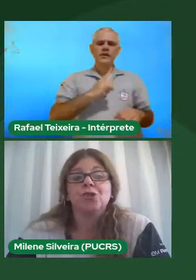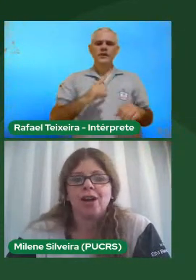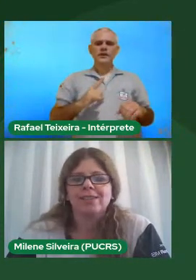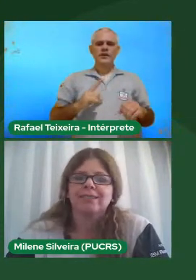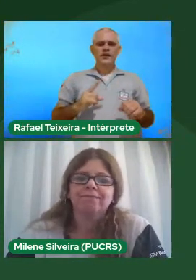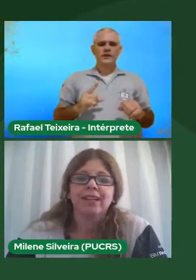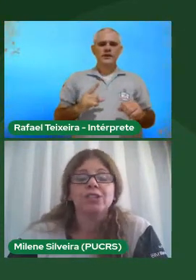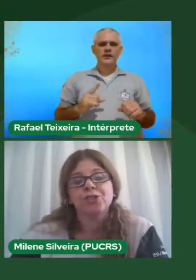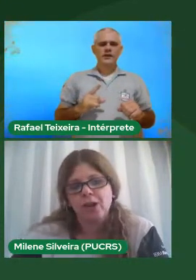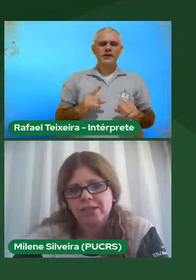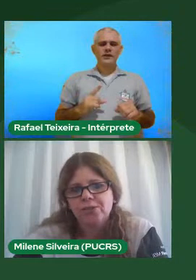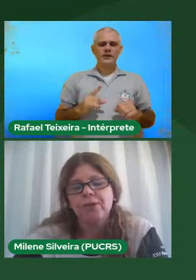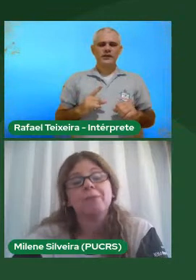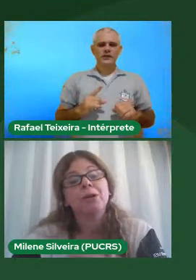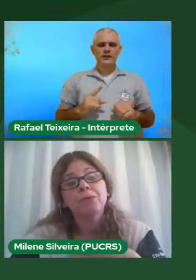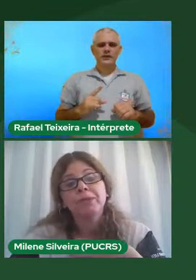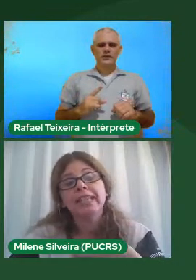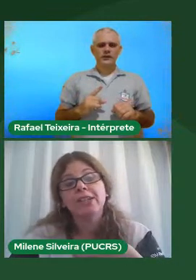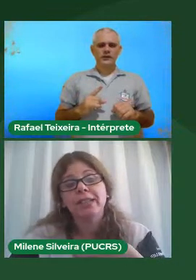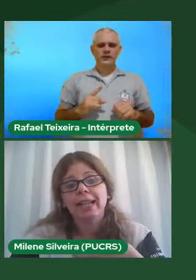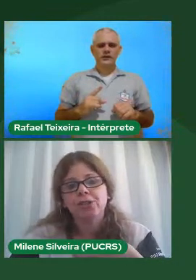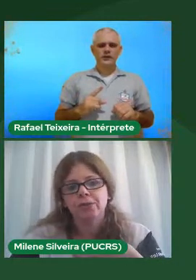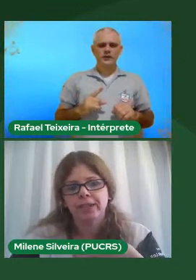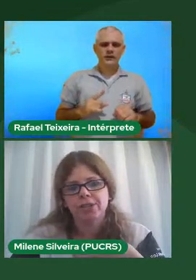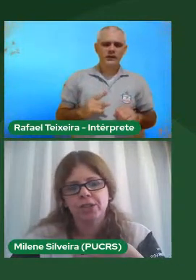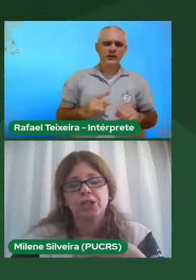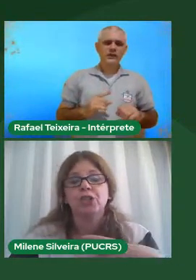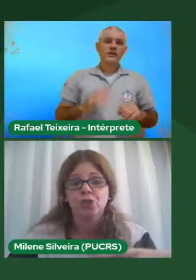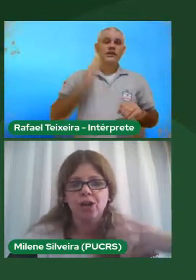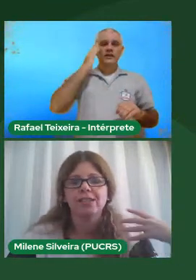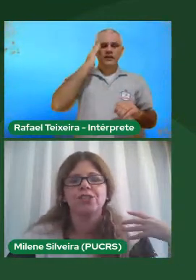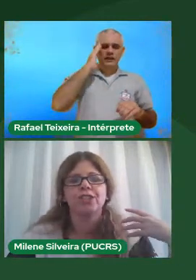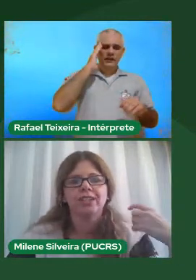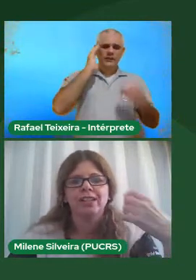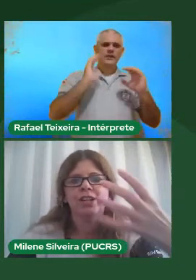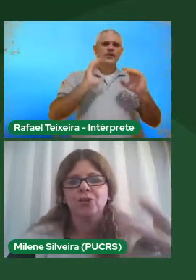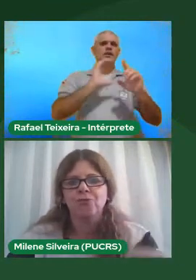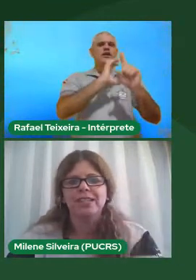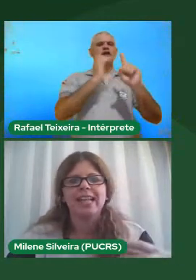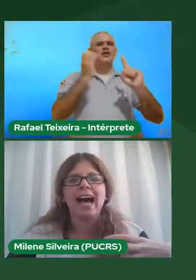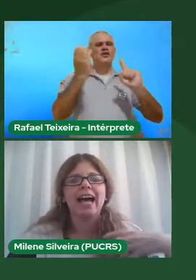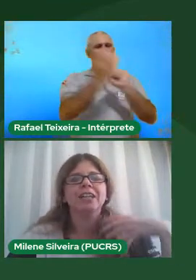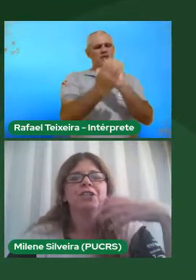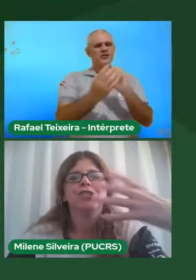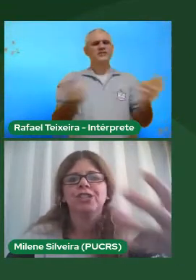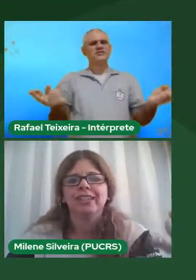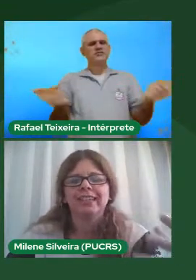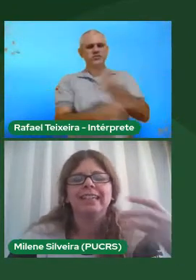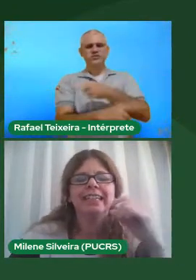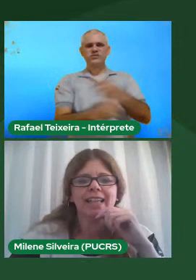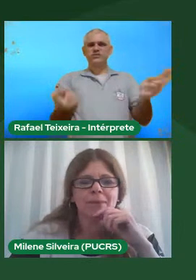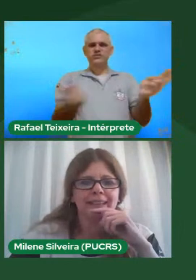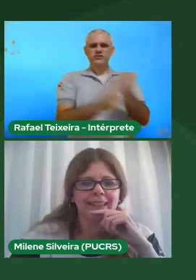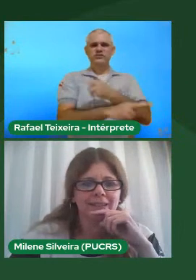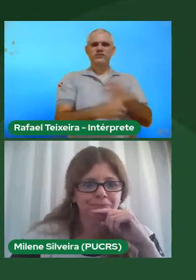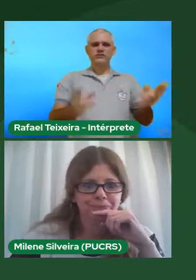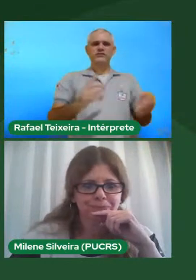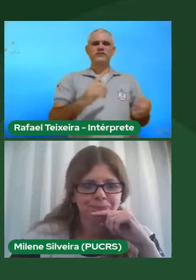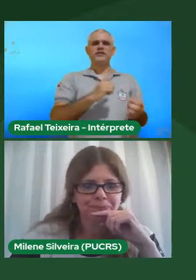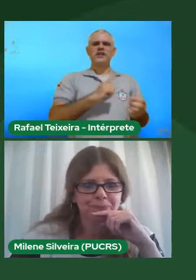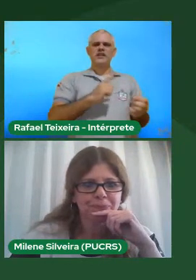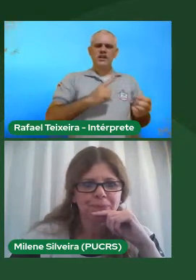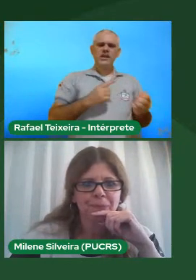que a gente gosta de... É uma comunidade interativa, né, gente? A gente gosta de conversar, de debater.